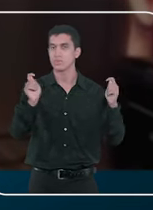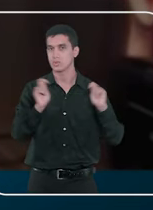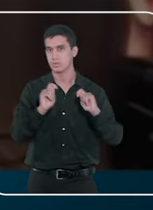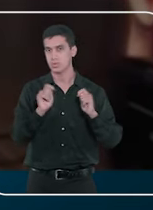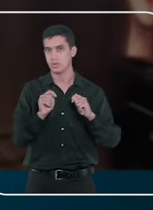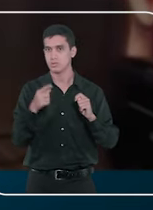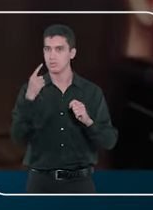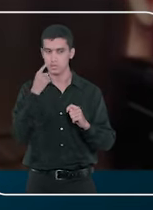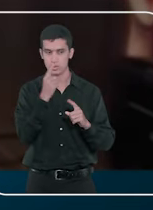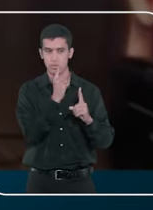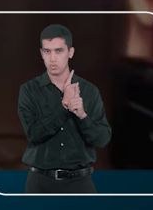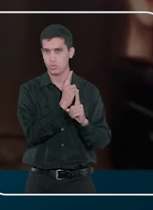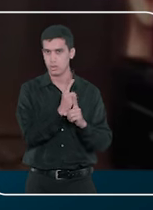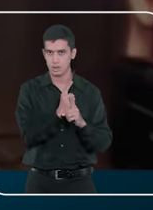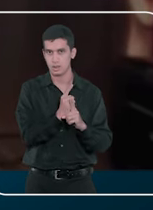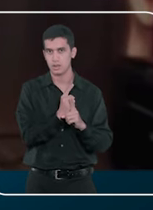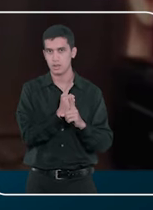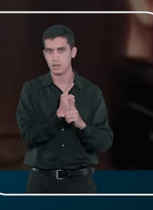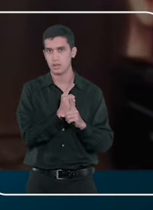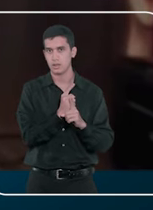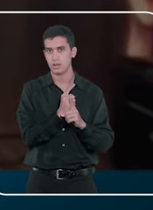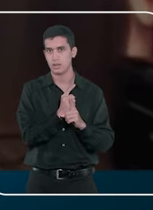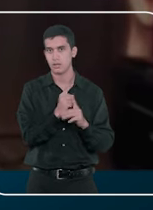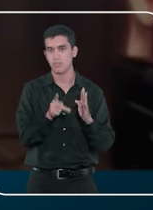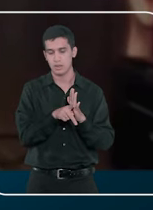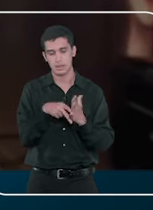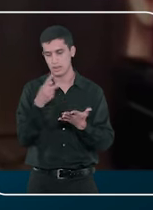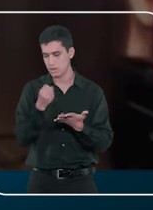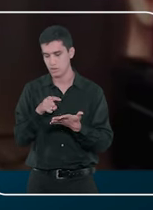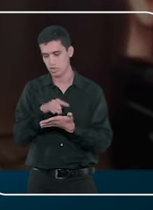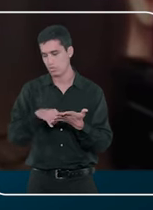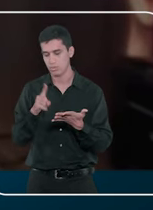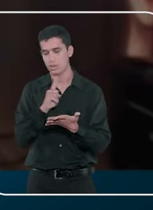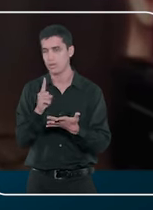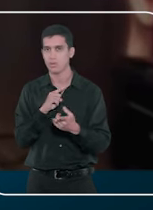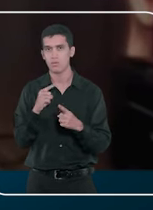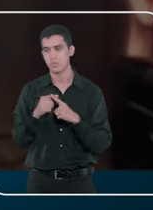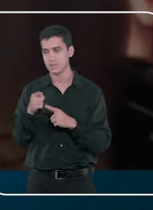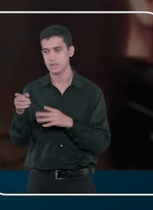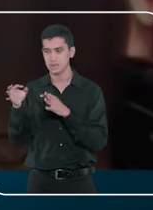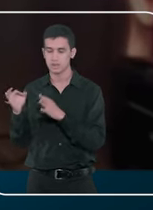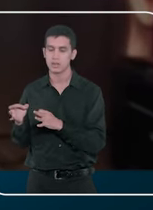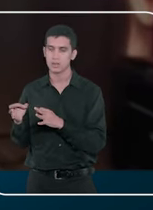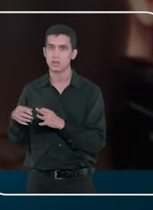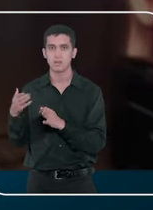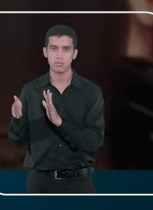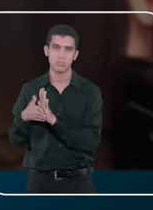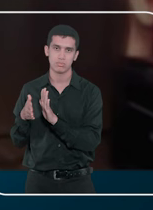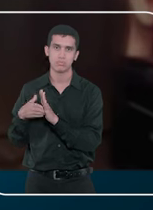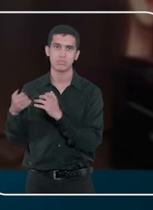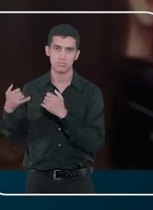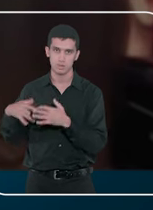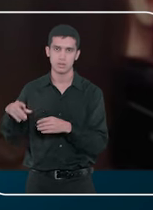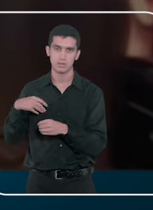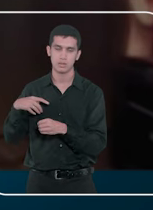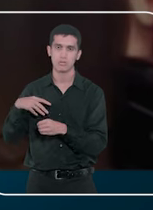possibilidade do indeferimento com justa causa. E essa justa causa, evidentemente, deve ser aquilatada em